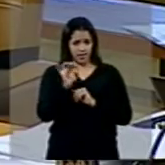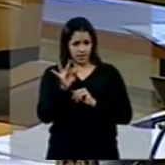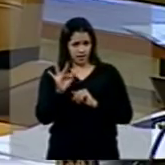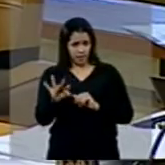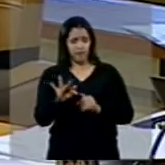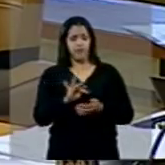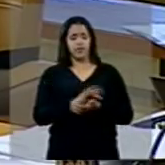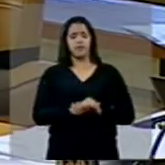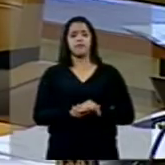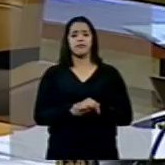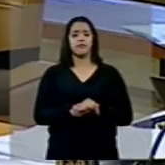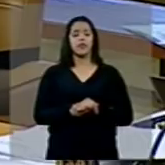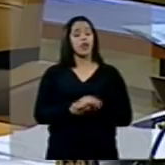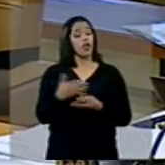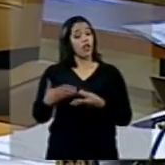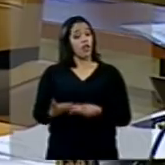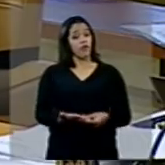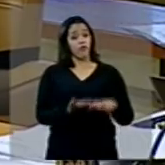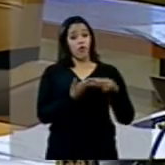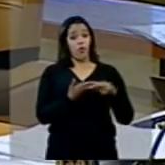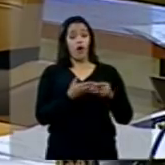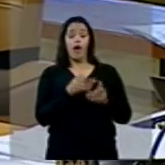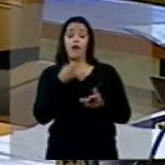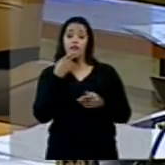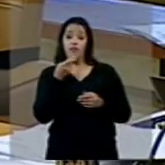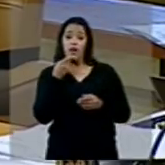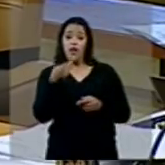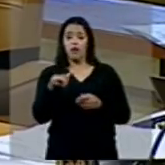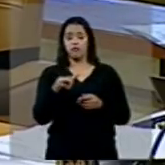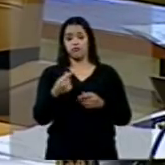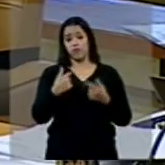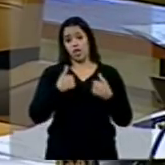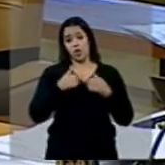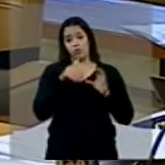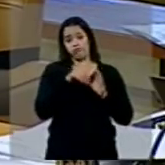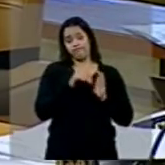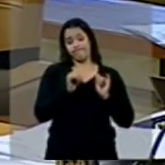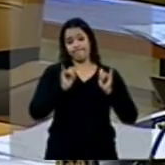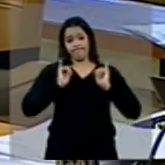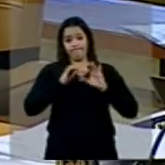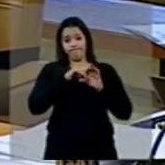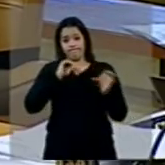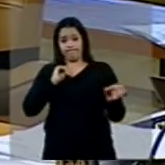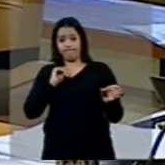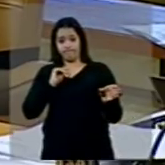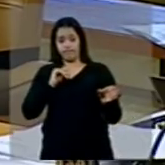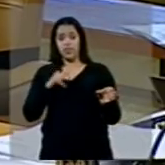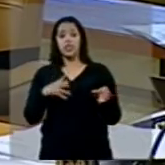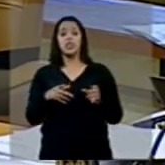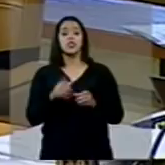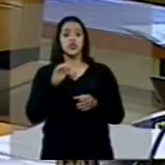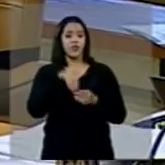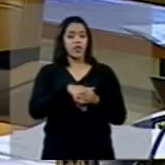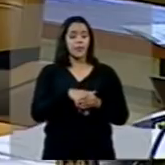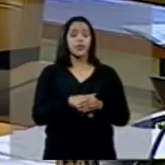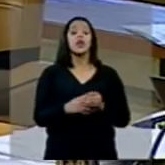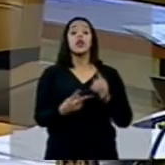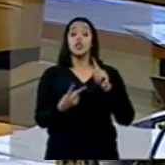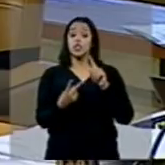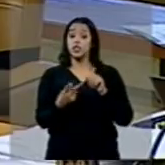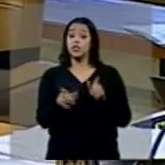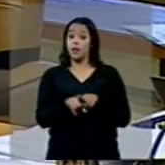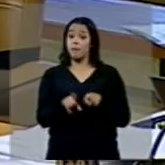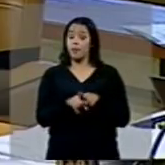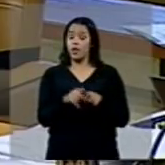extraordinário levaram-na a declarar suspeita na apreciação dessa matéria. E nessas duas páginas que